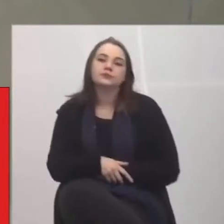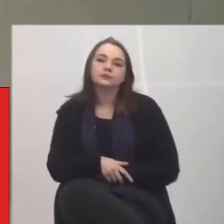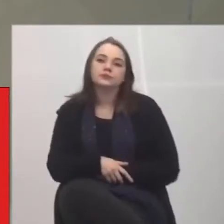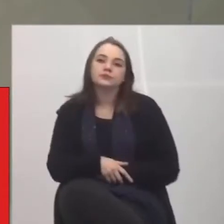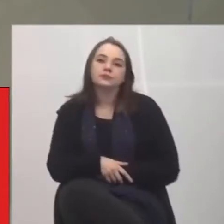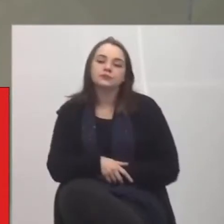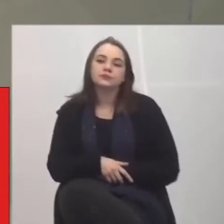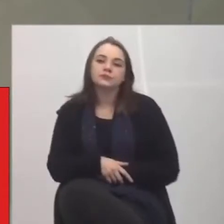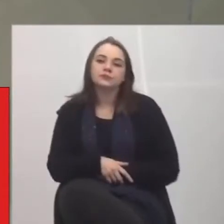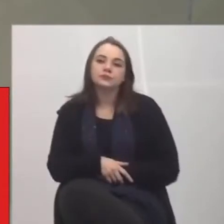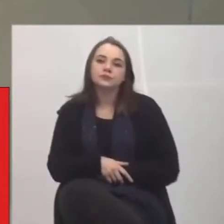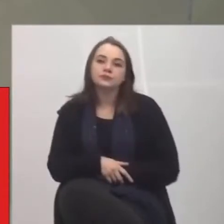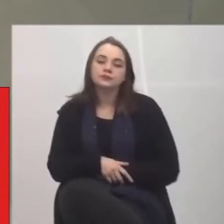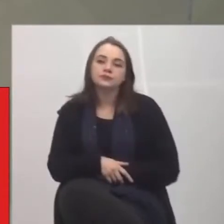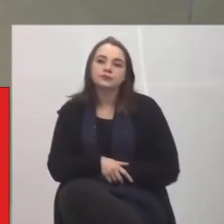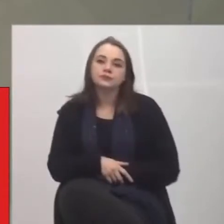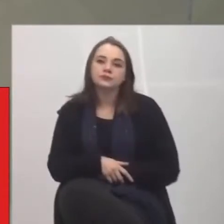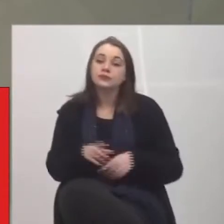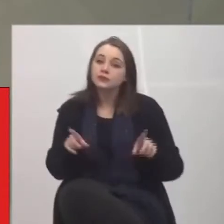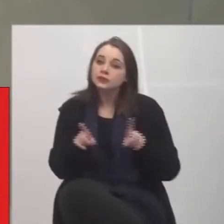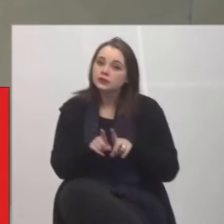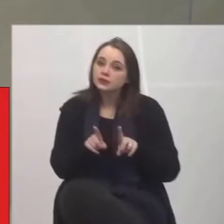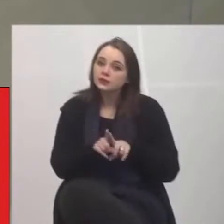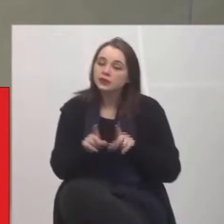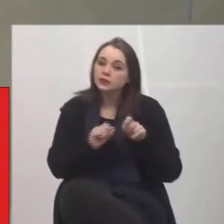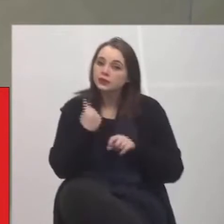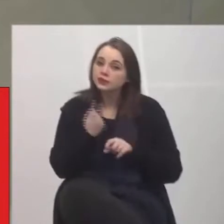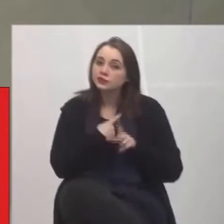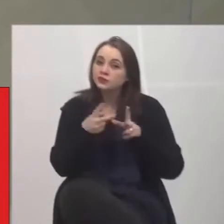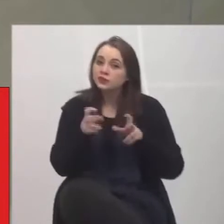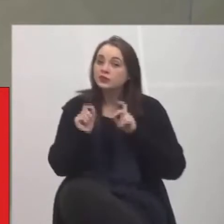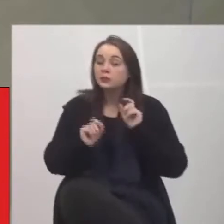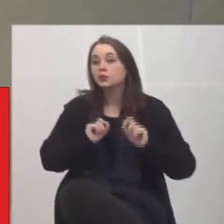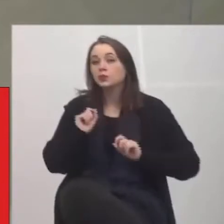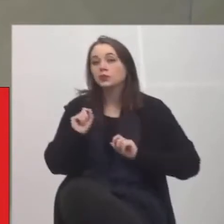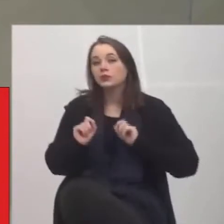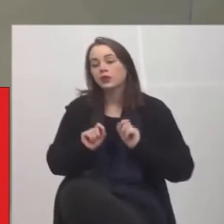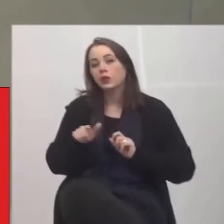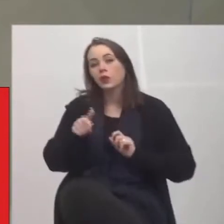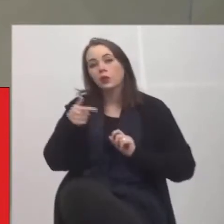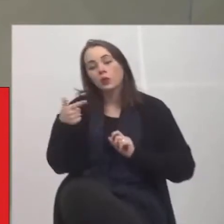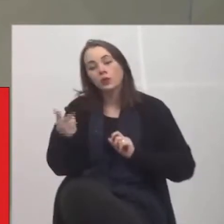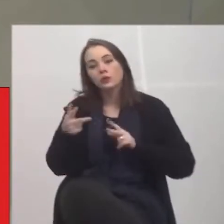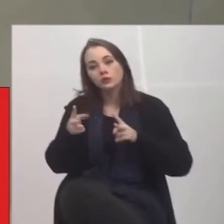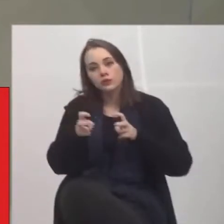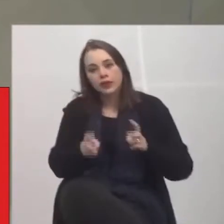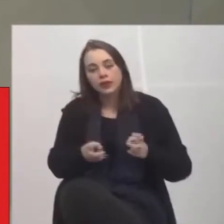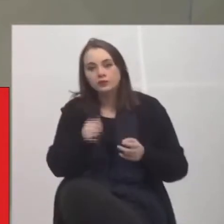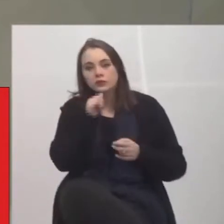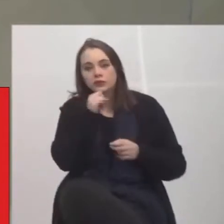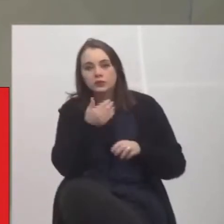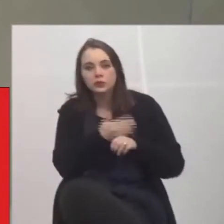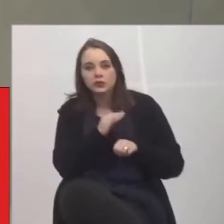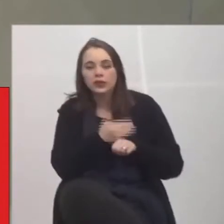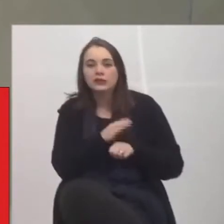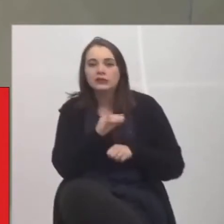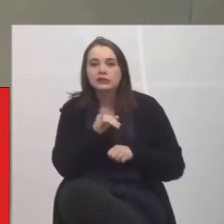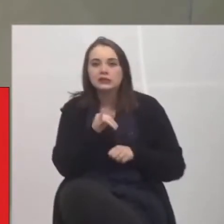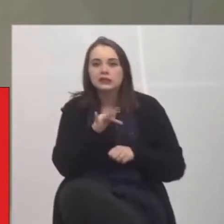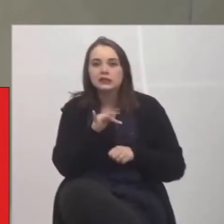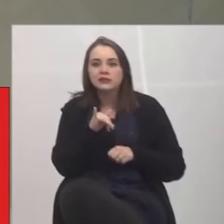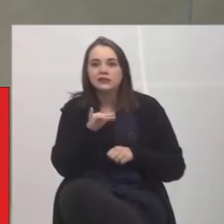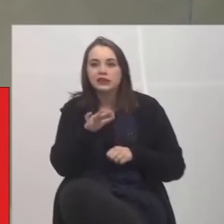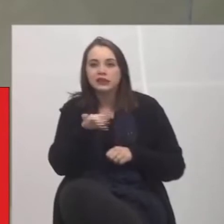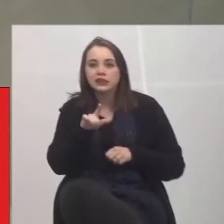E aqui também o que a gente pode notar, também outros procedimentos, testes rápidos de sífilis, de hepatite